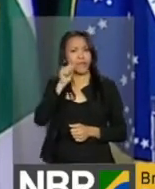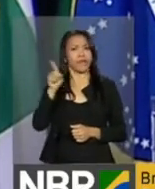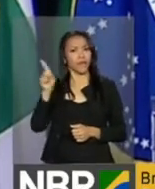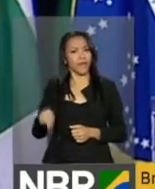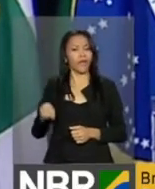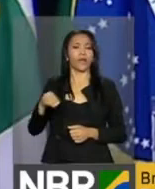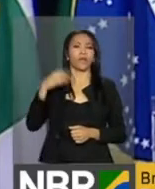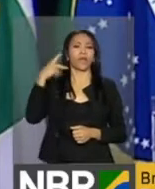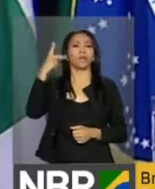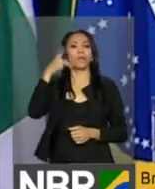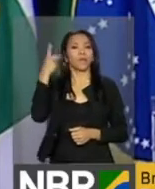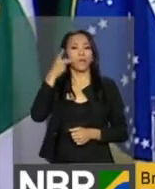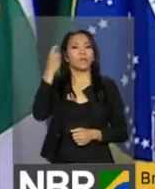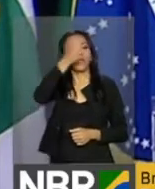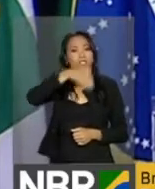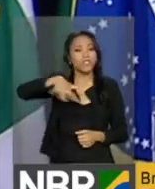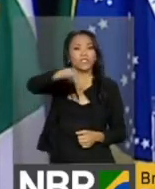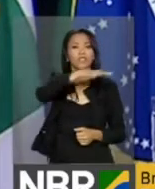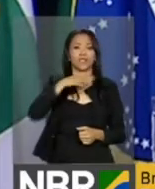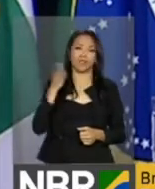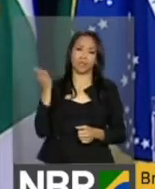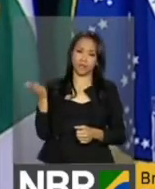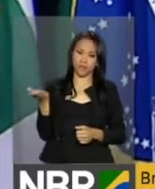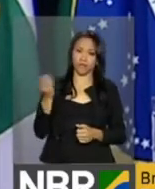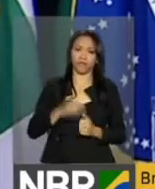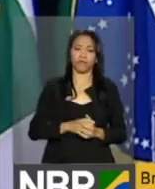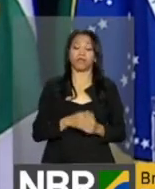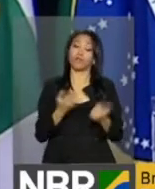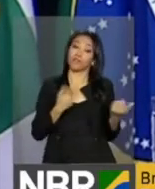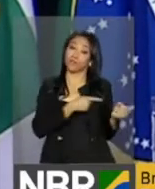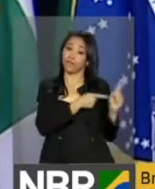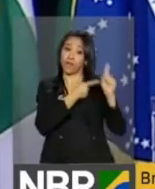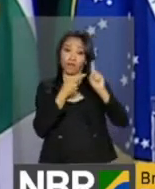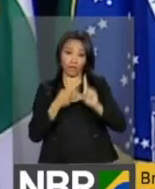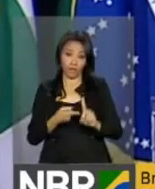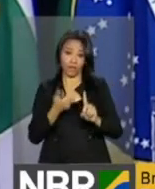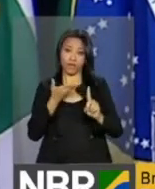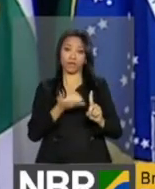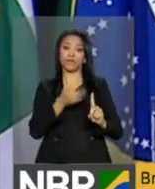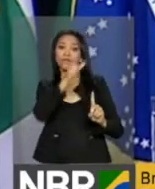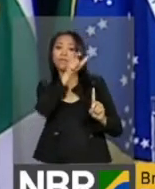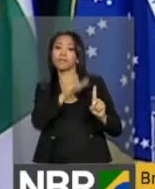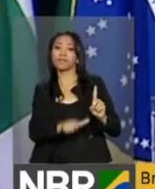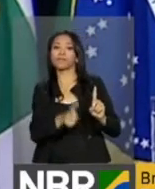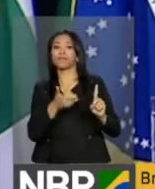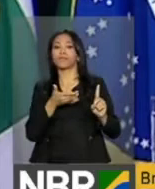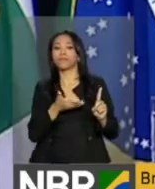Procuradora-Geral da República. Ao lado hoje da doutora...